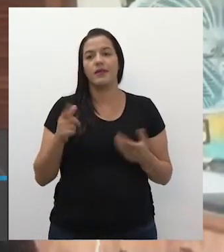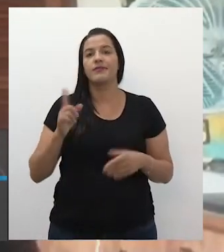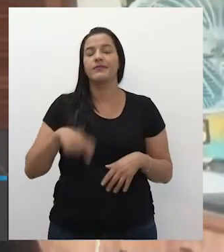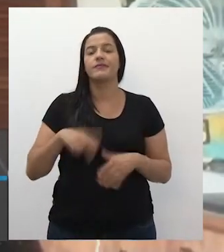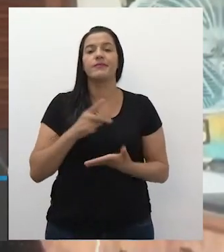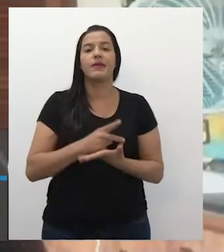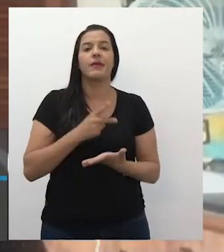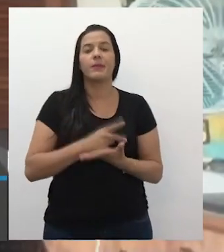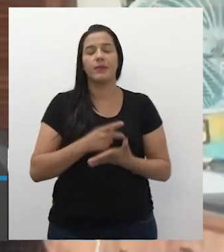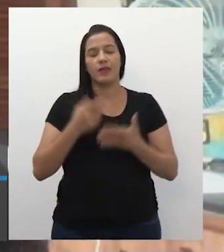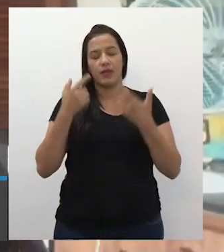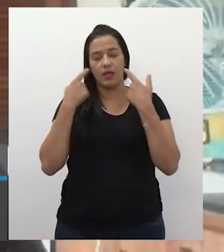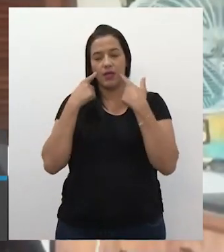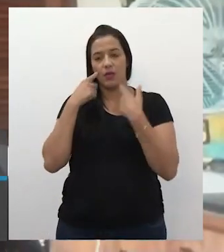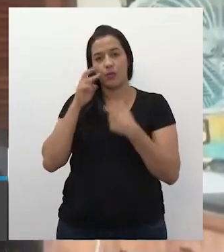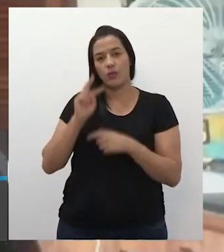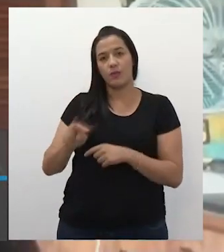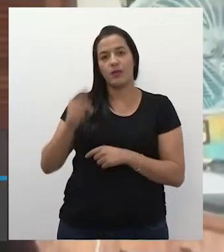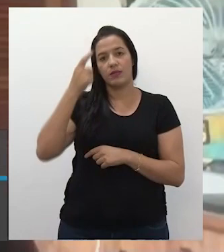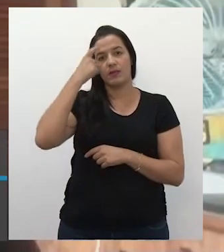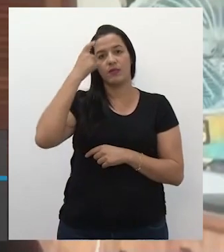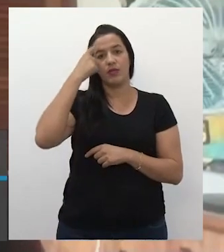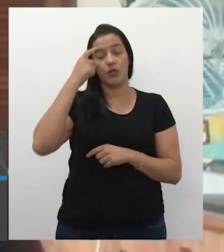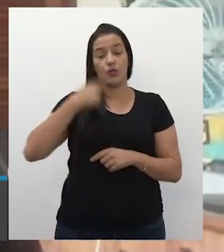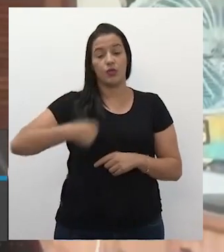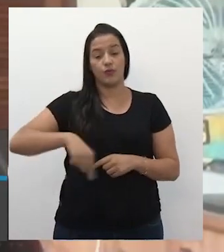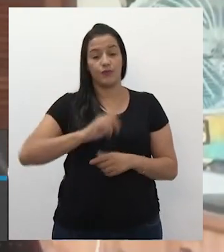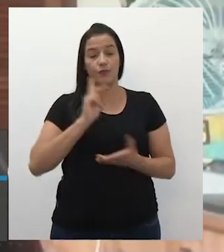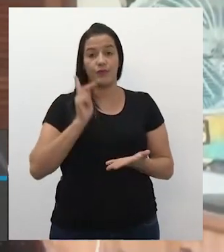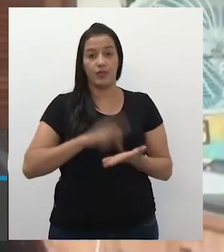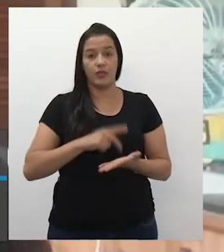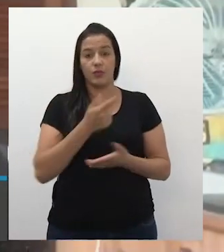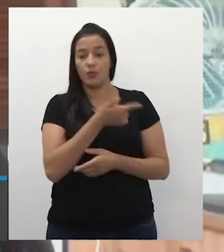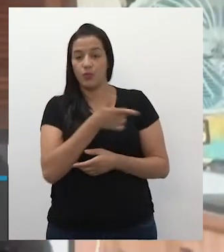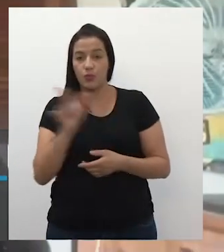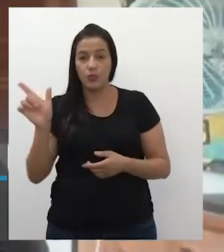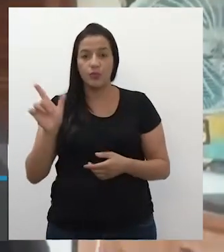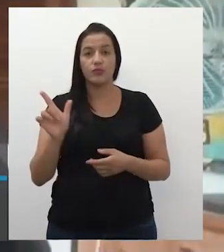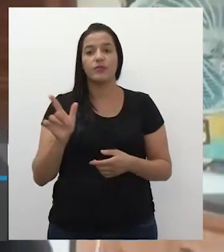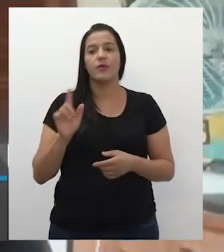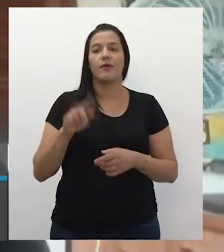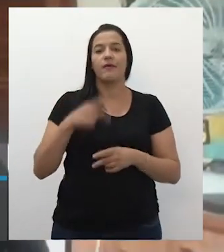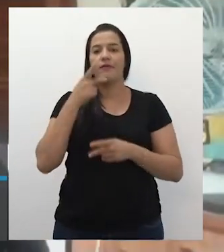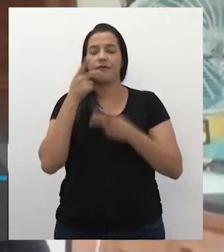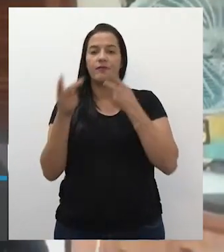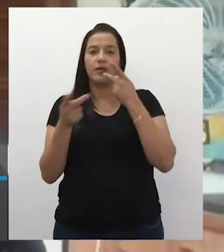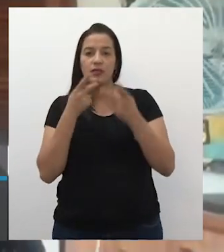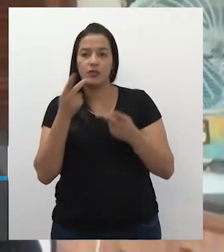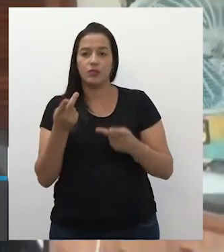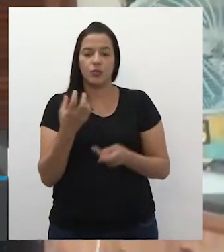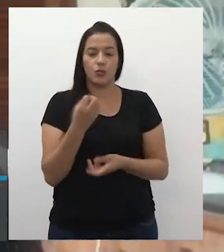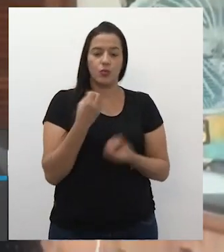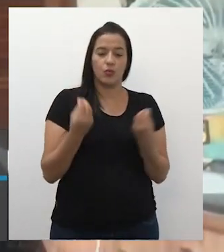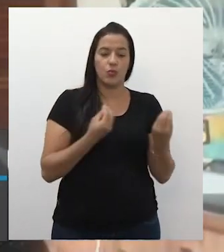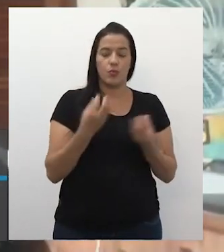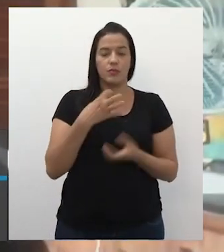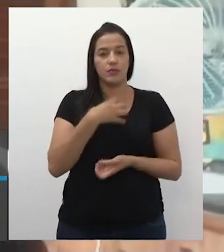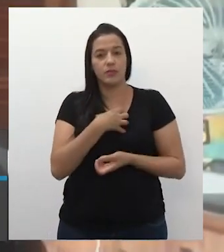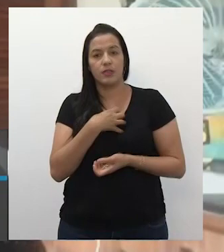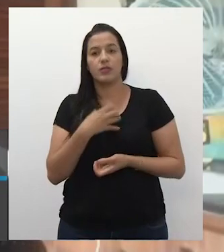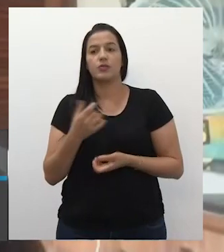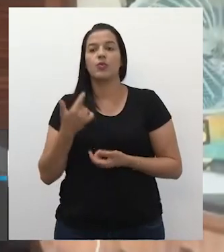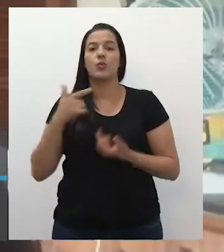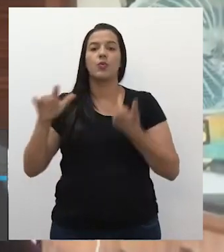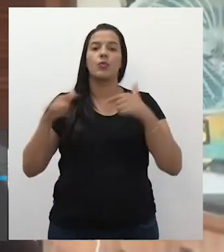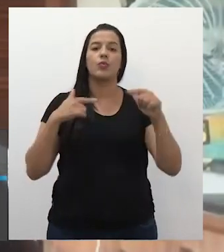de que se nós formos verdadeiros com o outro, né, falando de como a gente sente, tarará, o outro